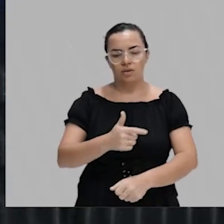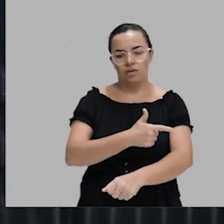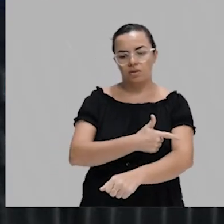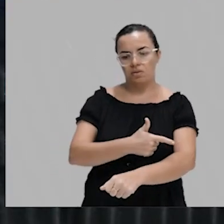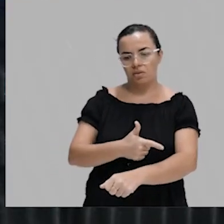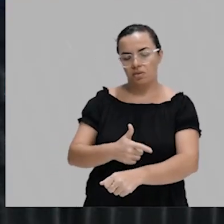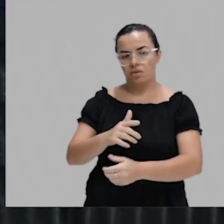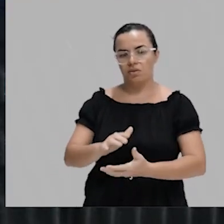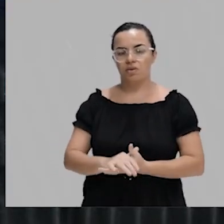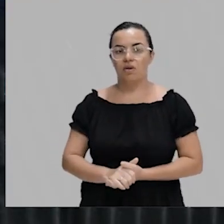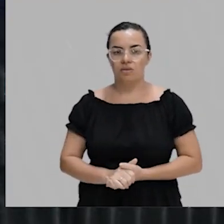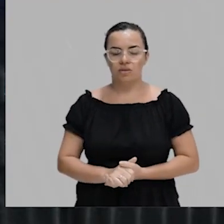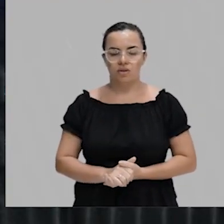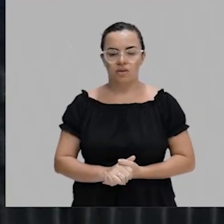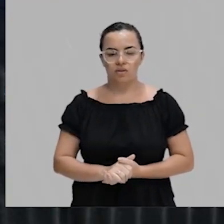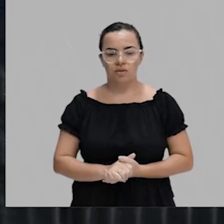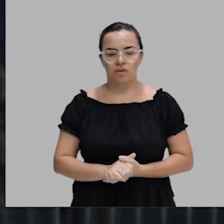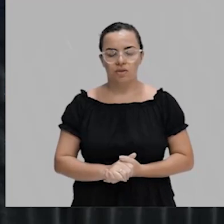aqui eu tenho o nome.